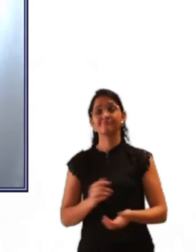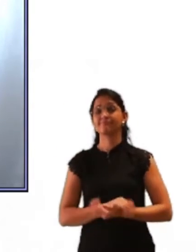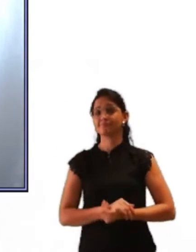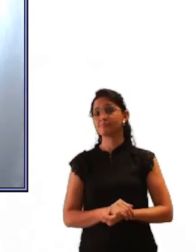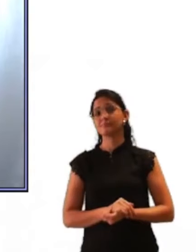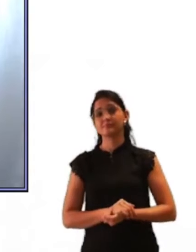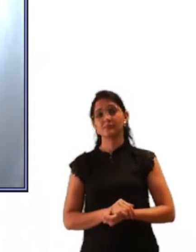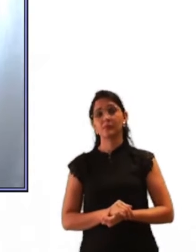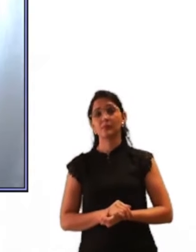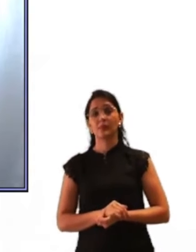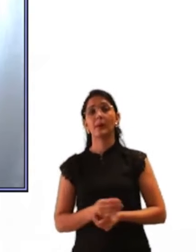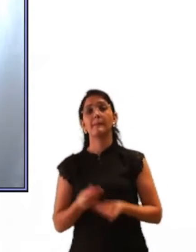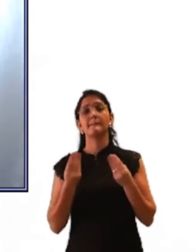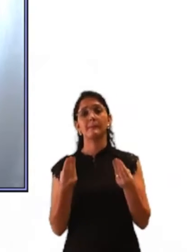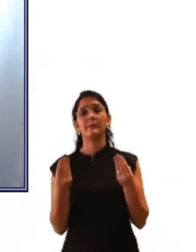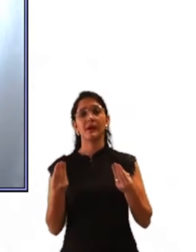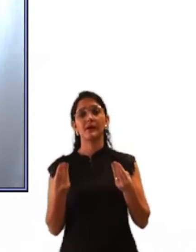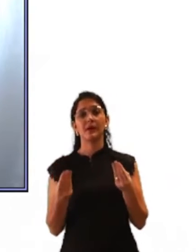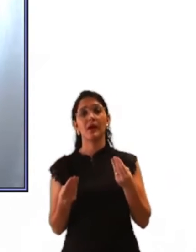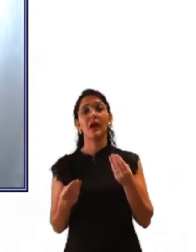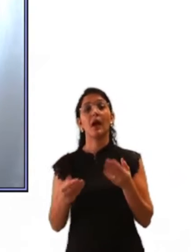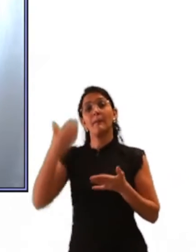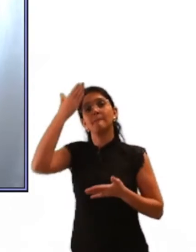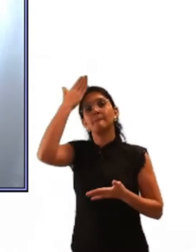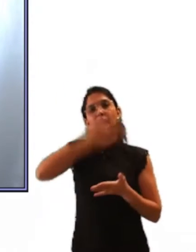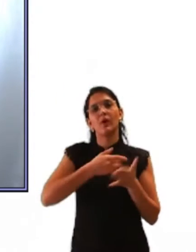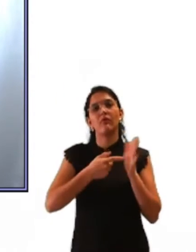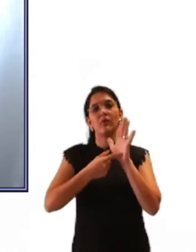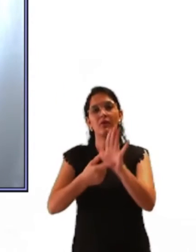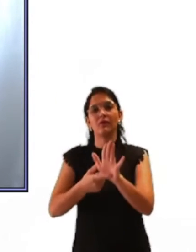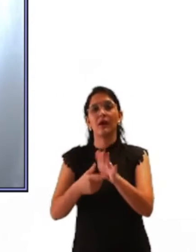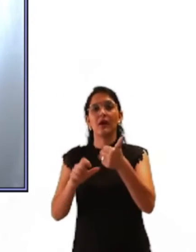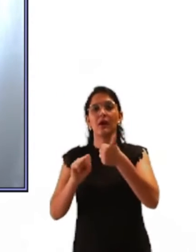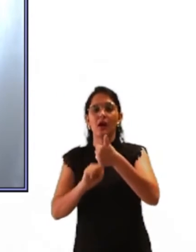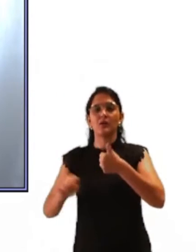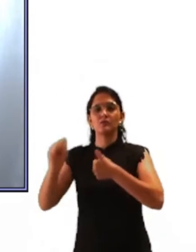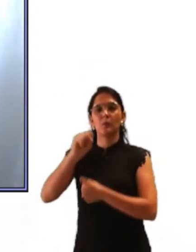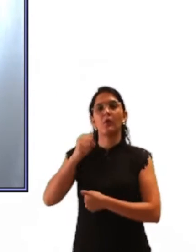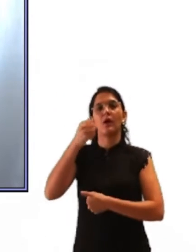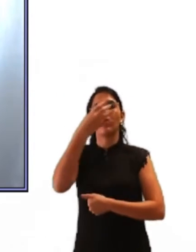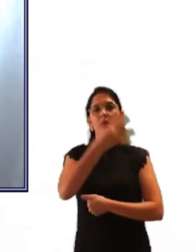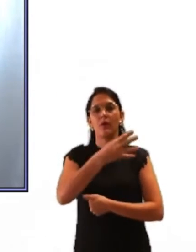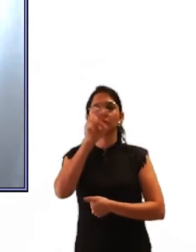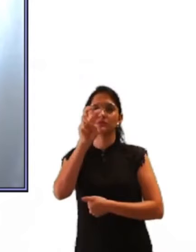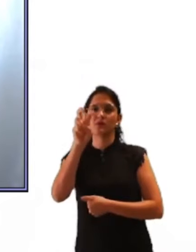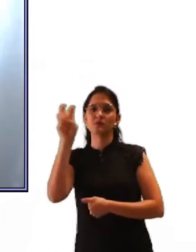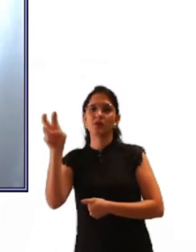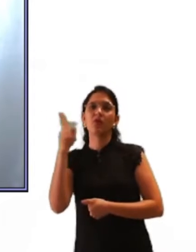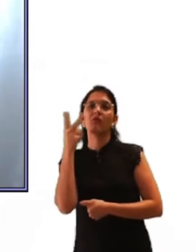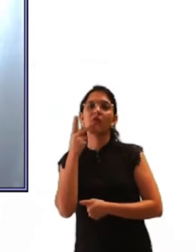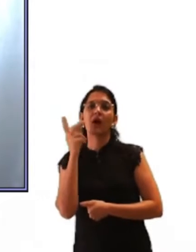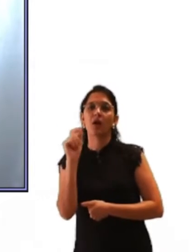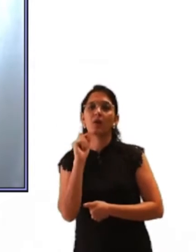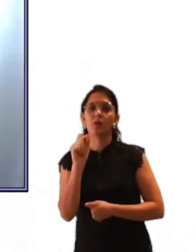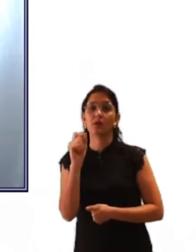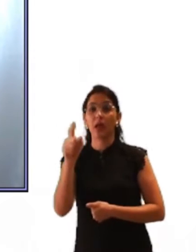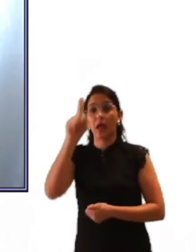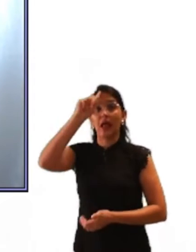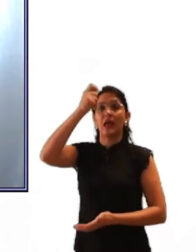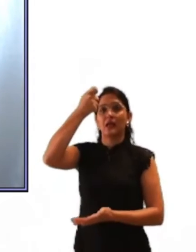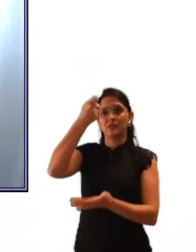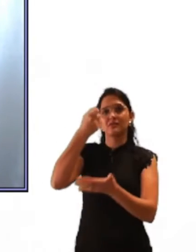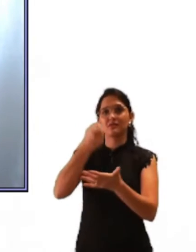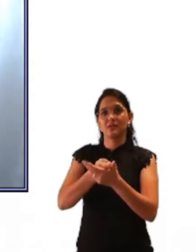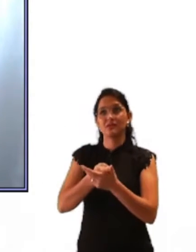para fins de produção antecipada de prova, que é a súmula 455 do STJ, que fala assim: a decisão que determina a